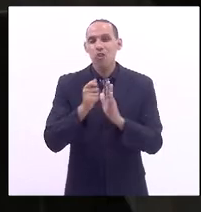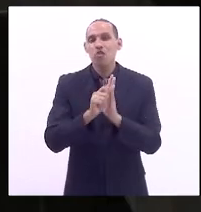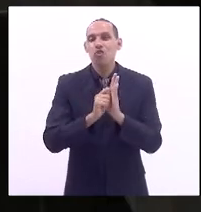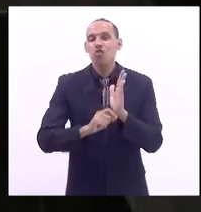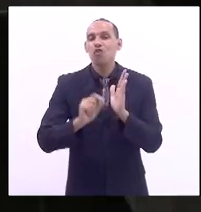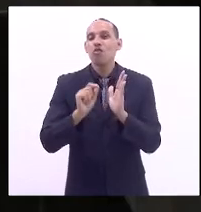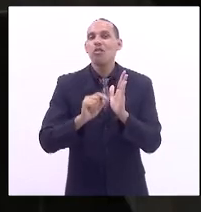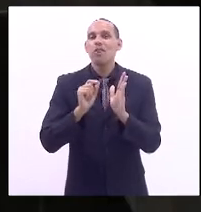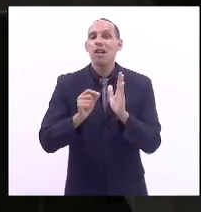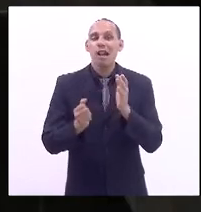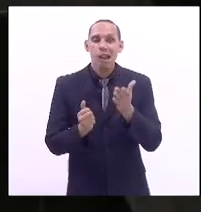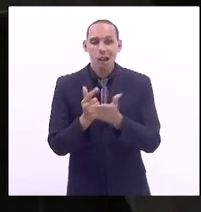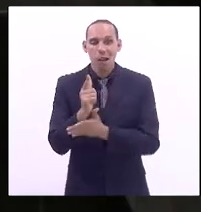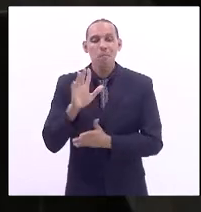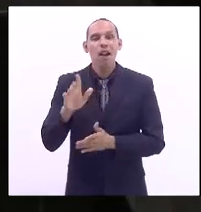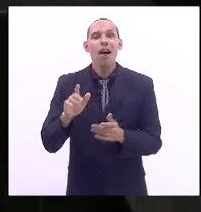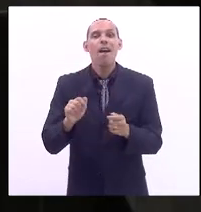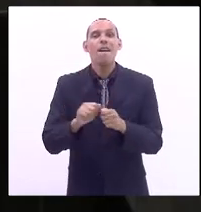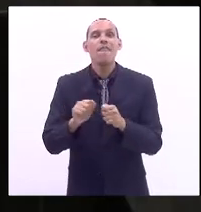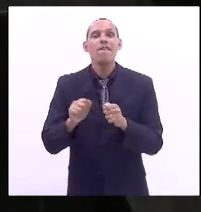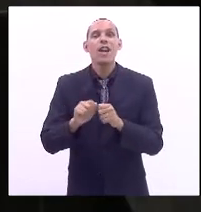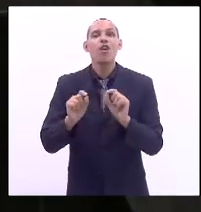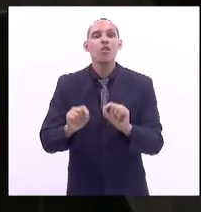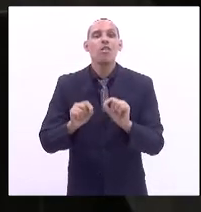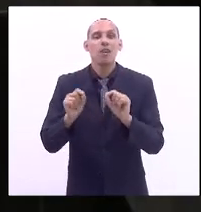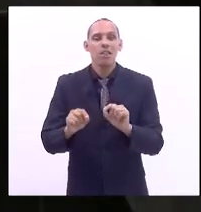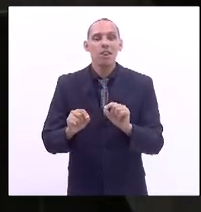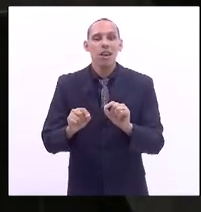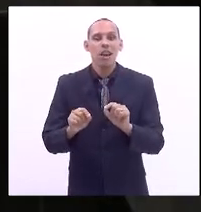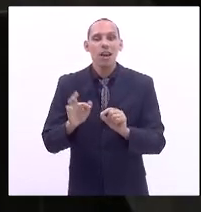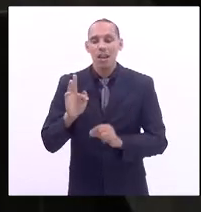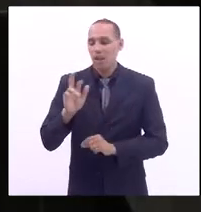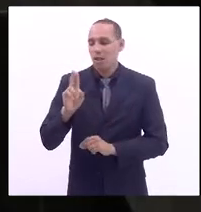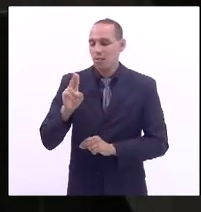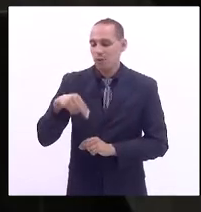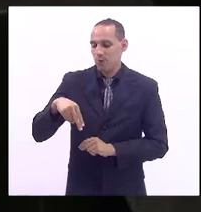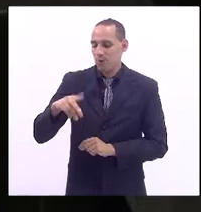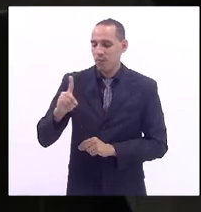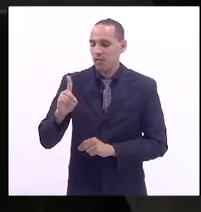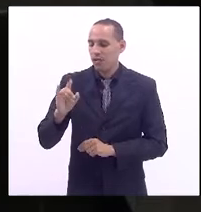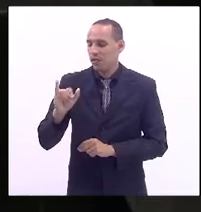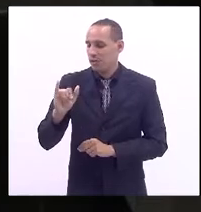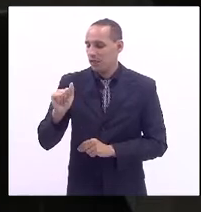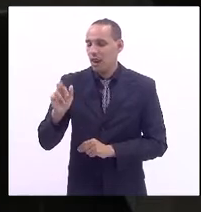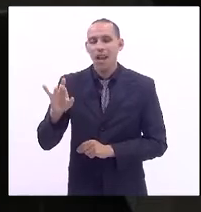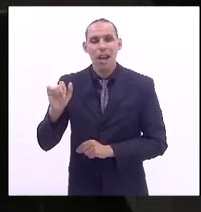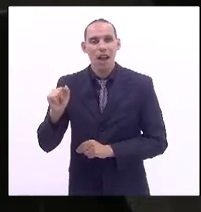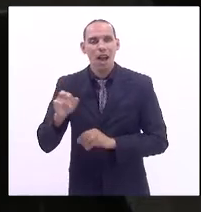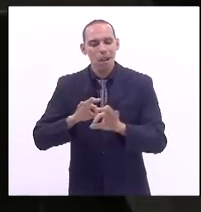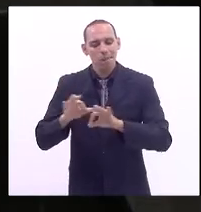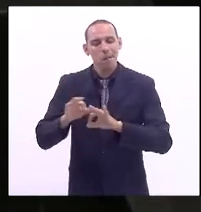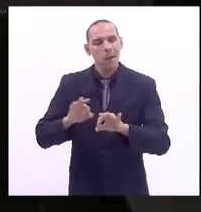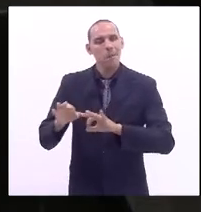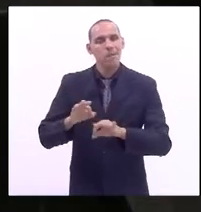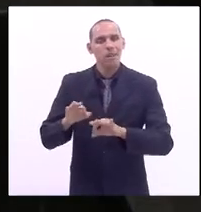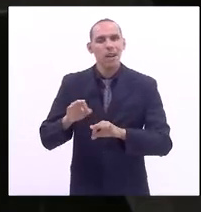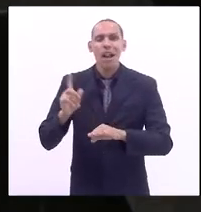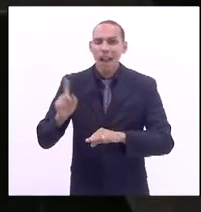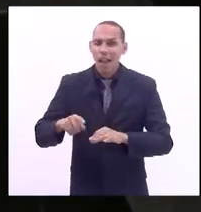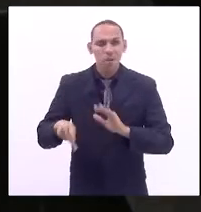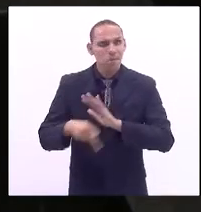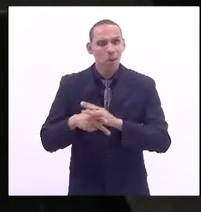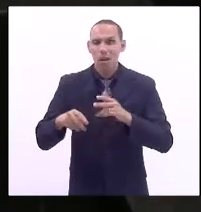regularização fundiária do imóvel quando esta obrigação do Poder Executivo Aqui tá o imóvel